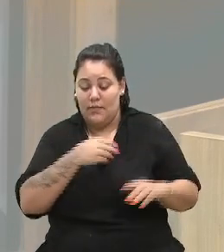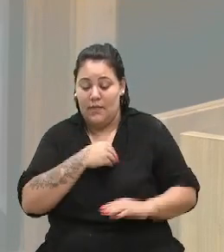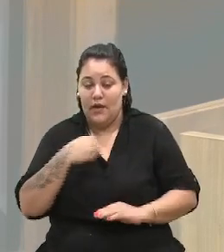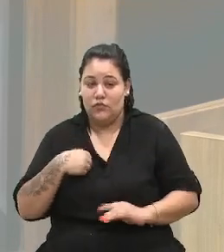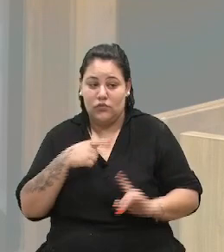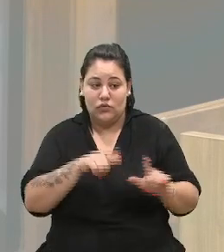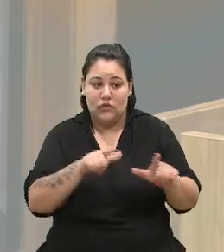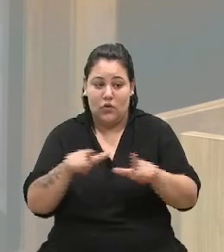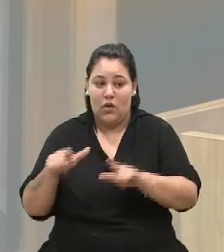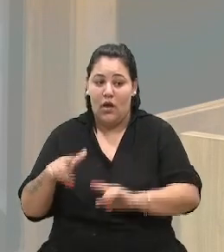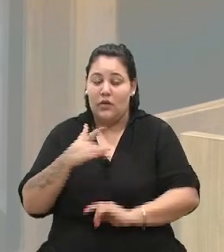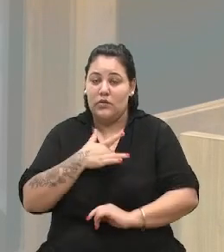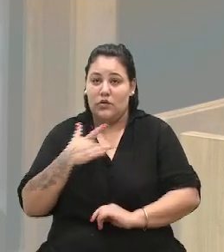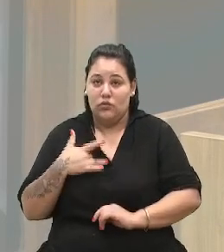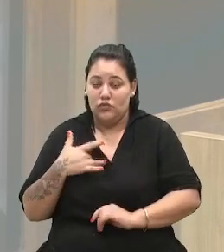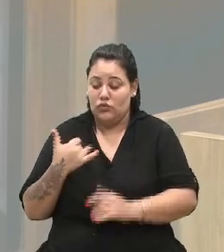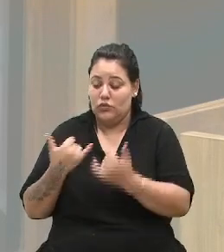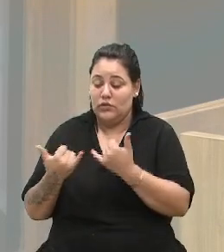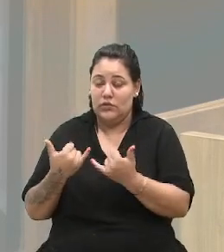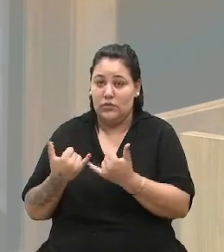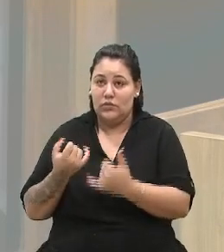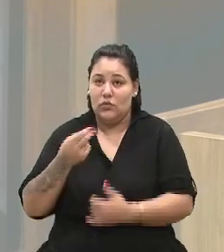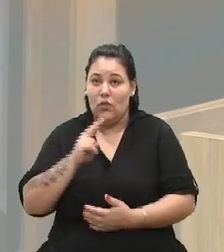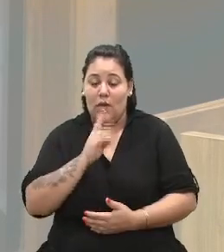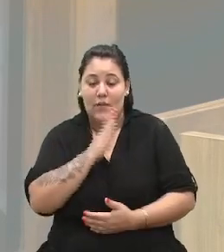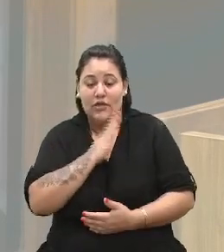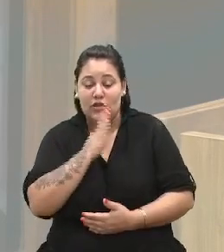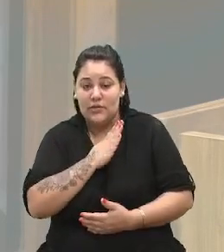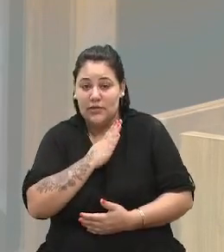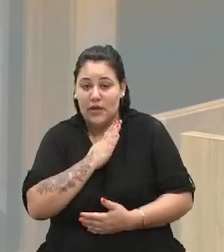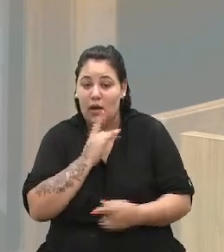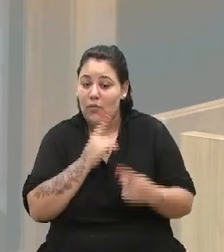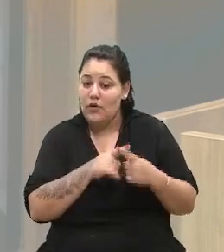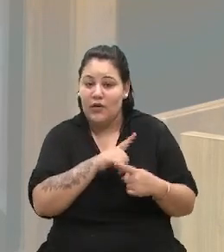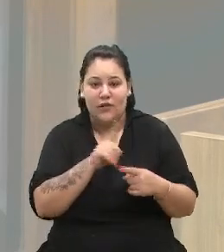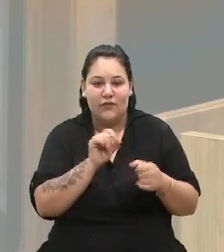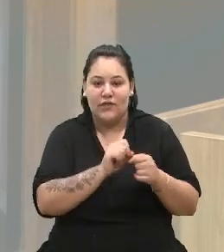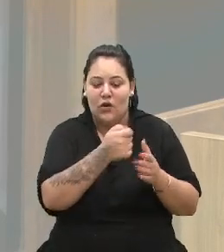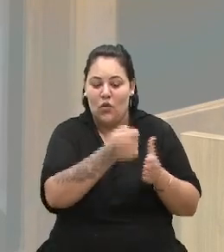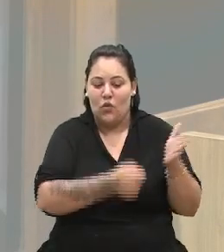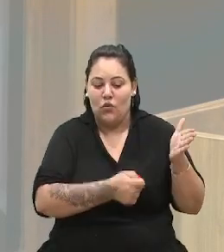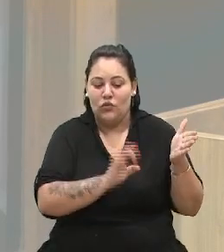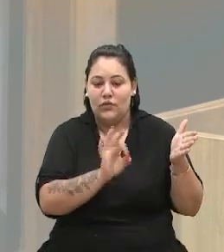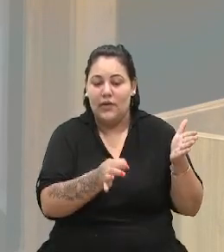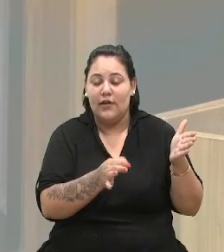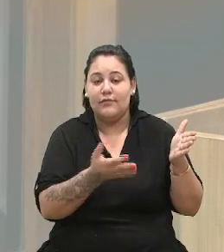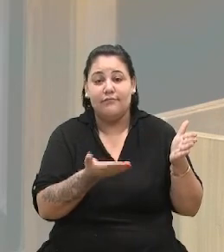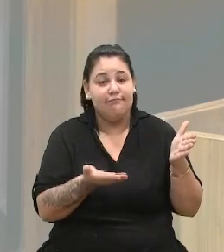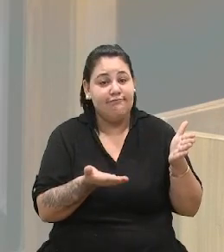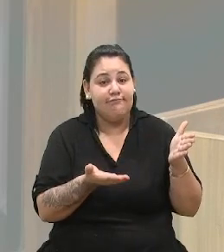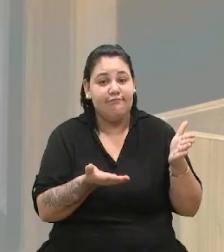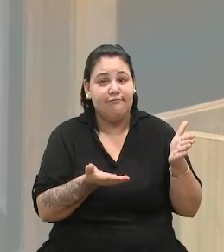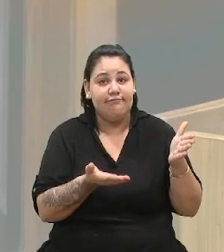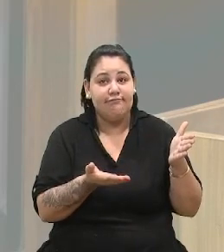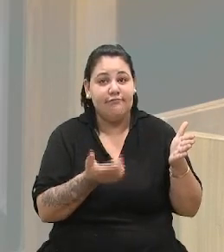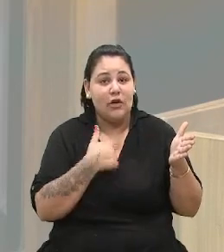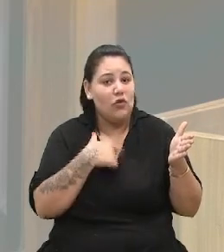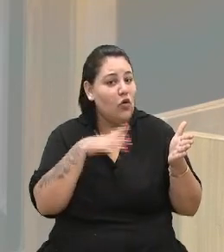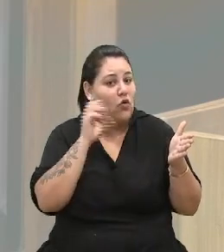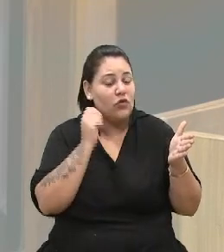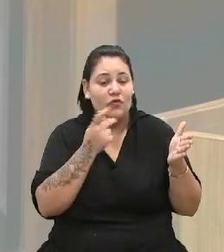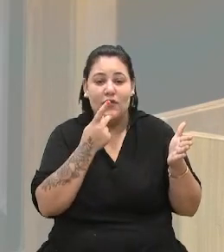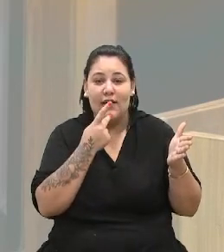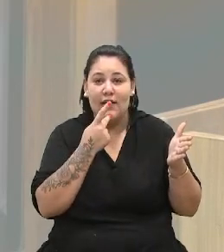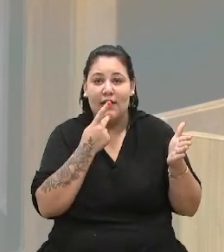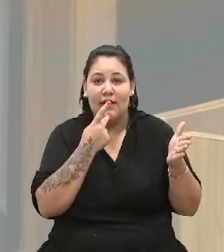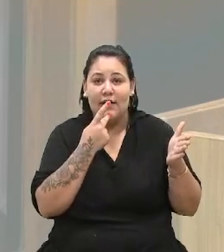se não está tendo médicos em determinada emergência, é porque não foi feito um concurso público adequado. Eu não ouço falar que falta